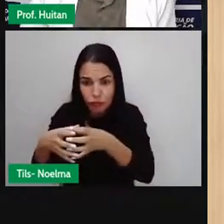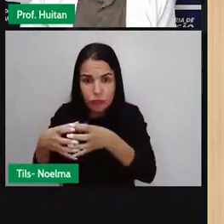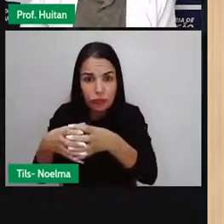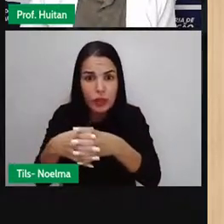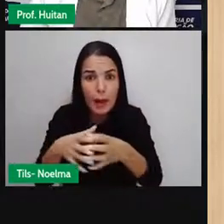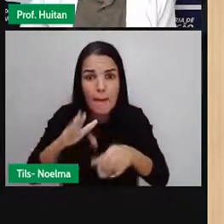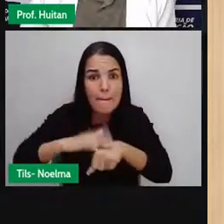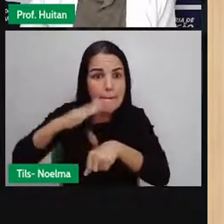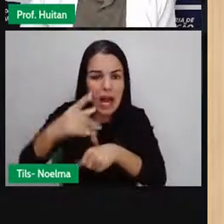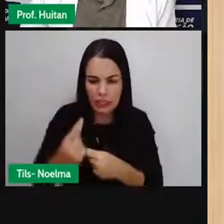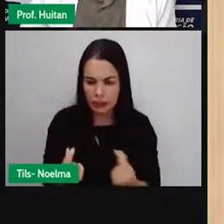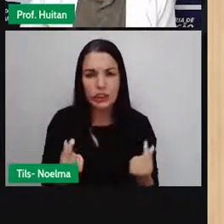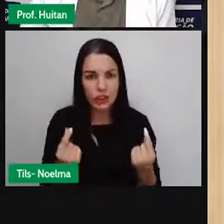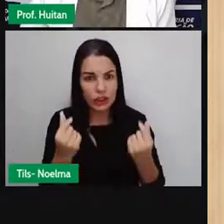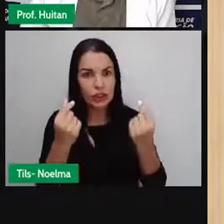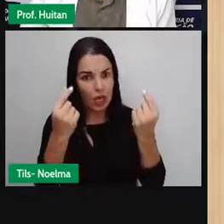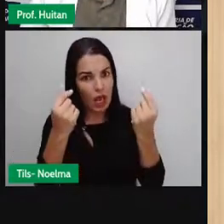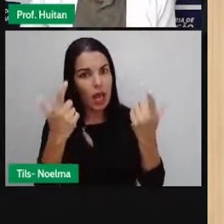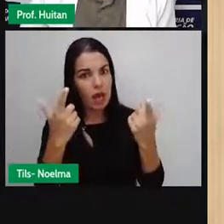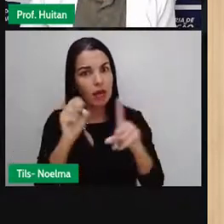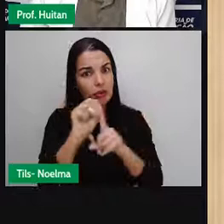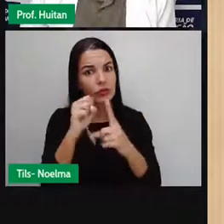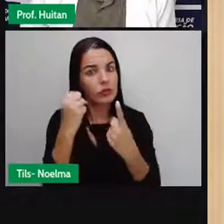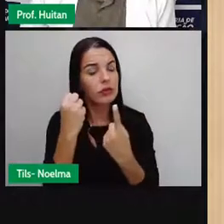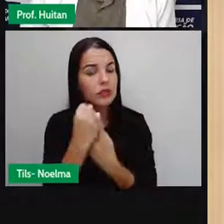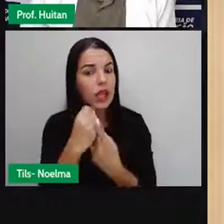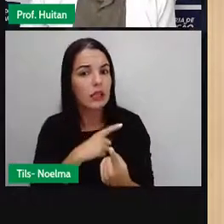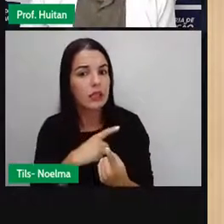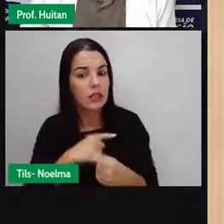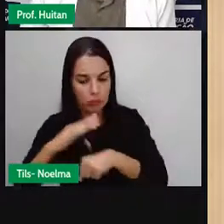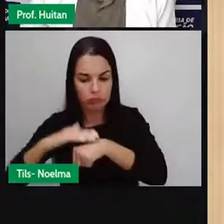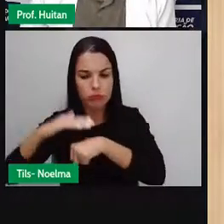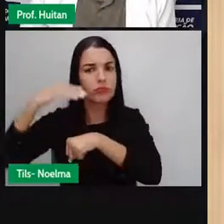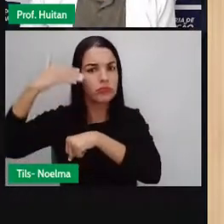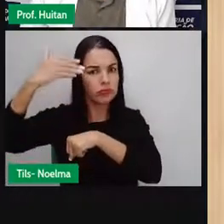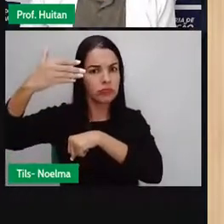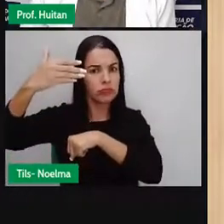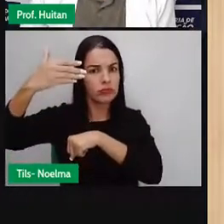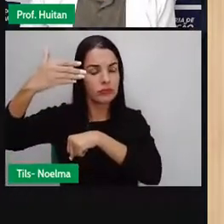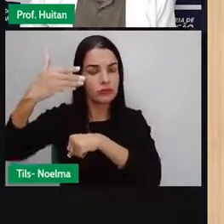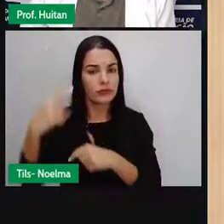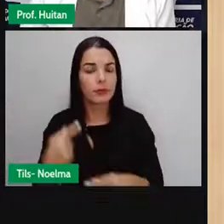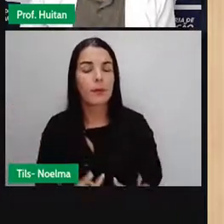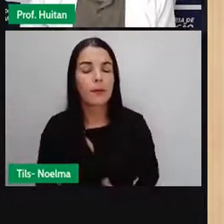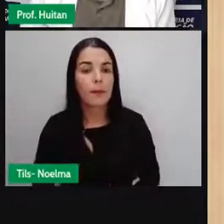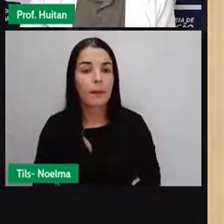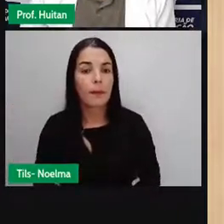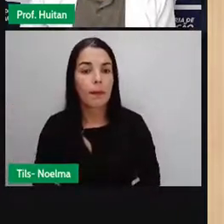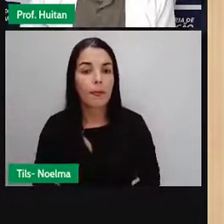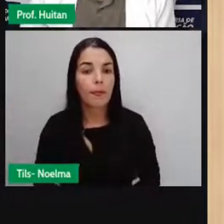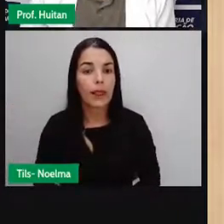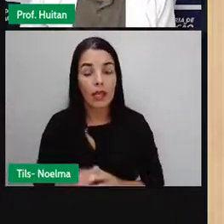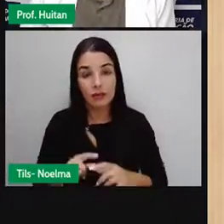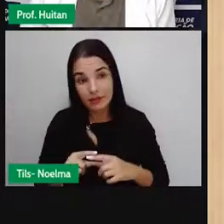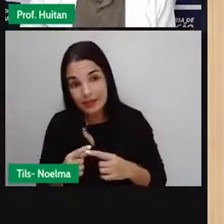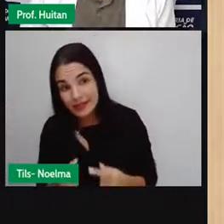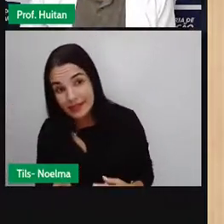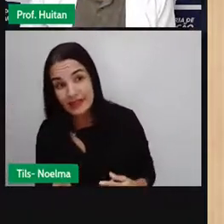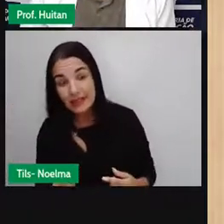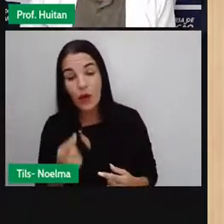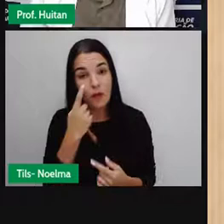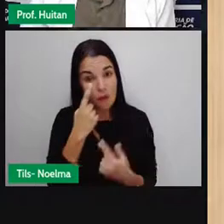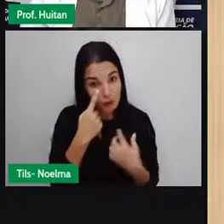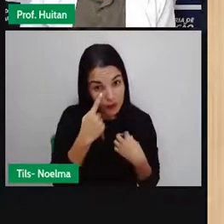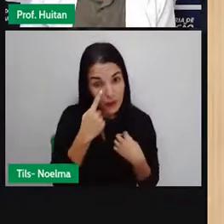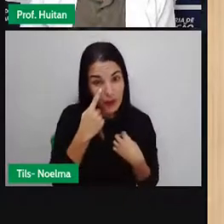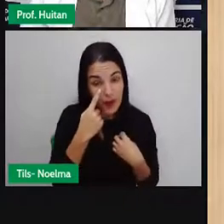que ele, pessoas de classes superiores à classe dele, superiores financeiramente. Então, veja